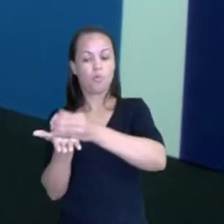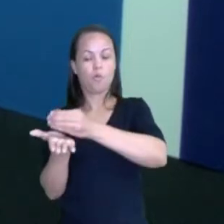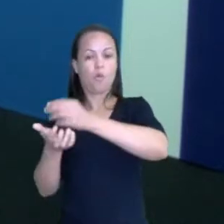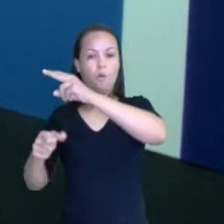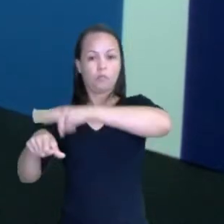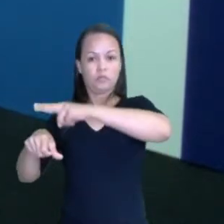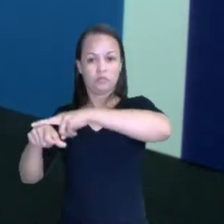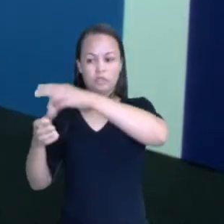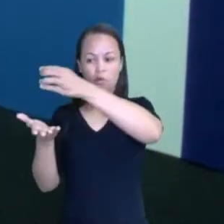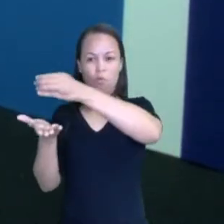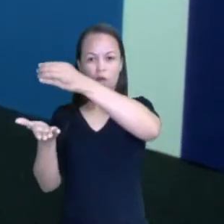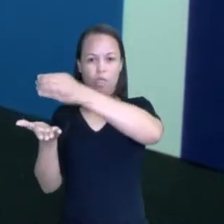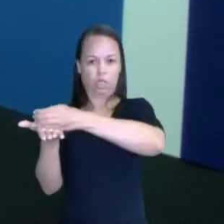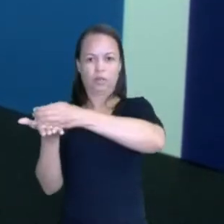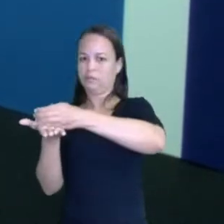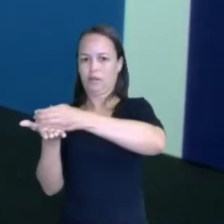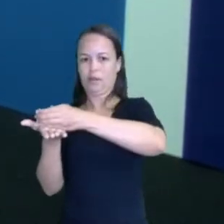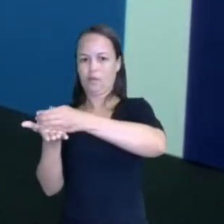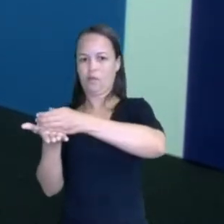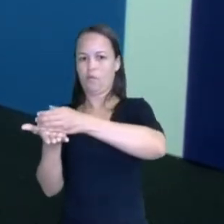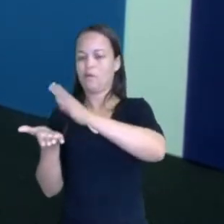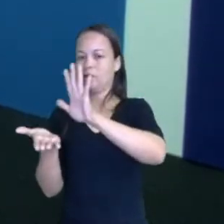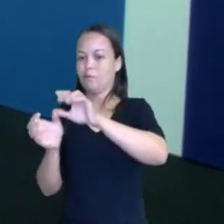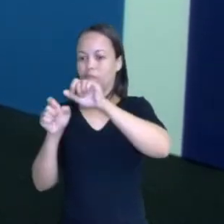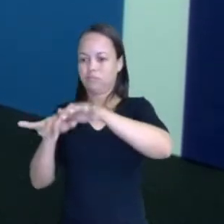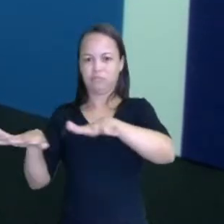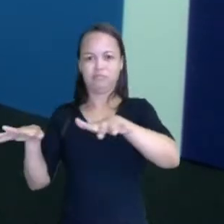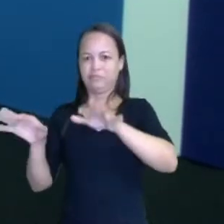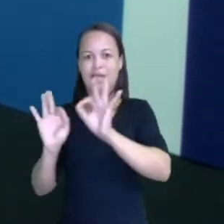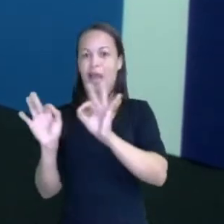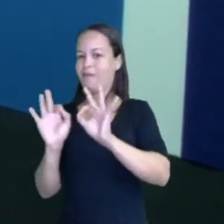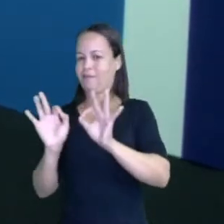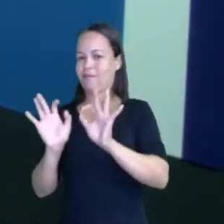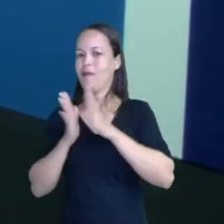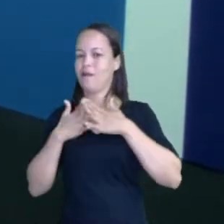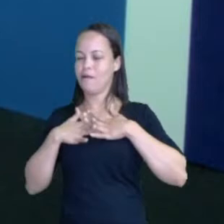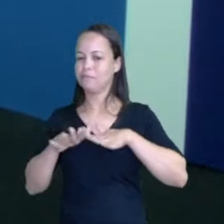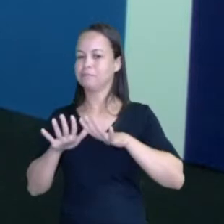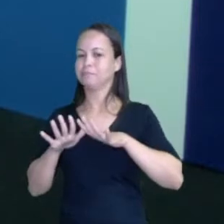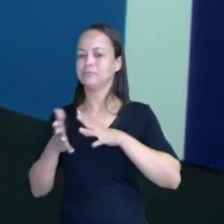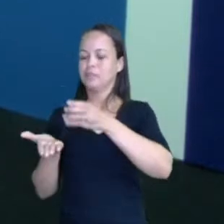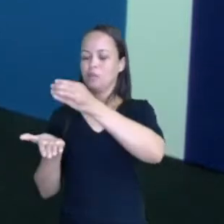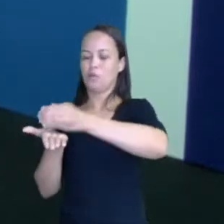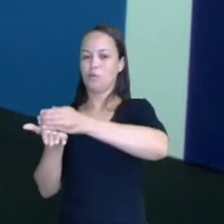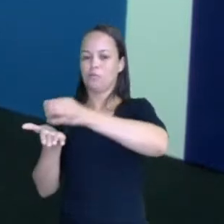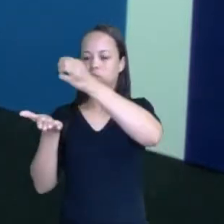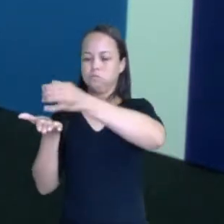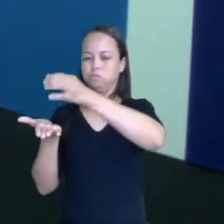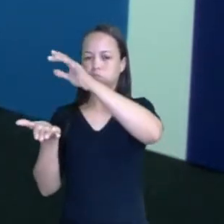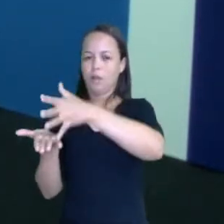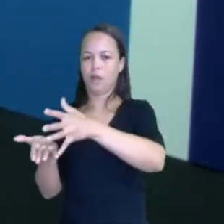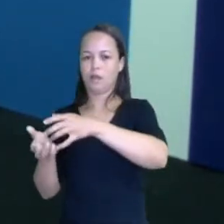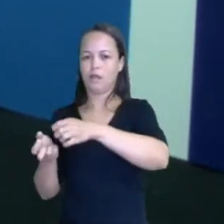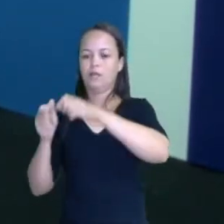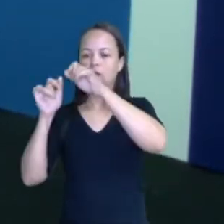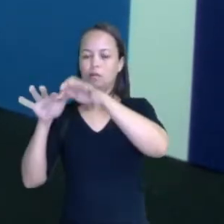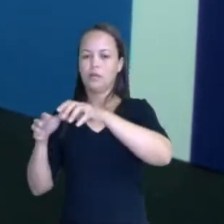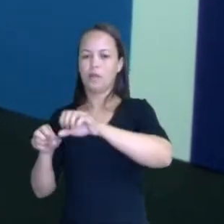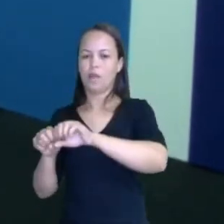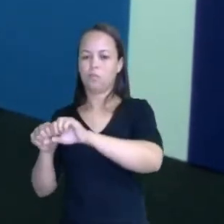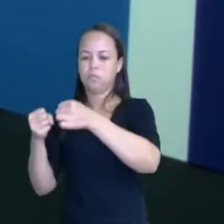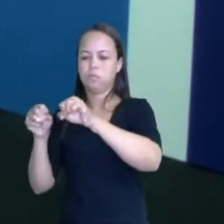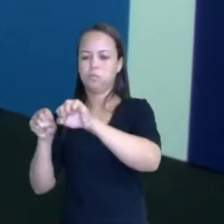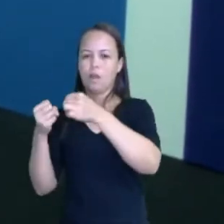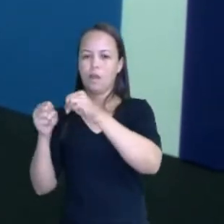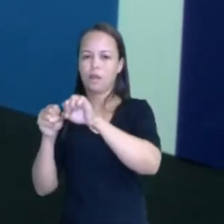aqui, calma, eu não vou fazer isso, tá certo? Eu não vou espalhar vidro pelo estúdio. Mas se eu pegasse esse copinho de vidro aqui e derrubasse ele aqui em cima da mesa, o que era que ia acontecer